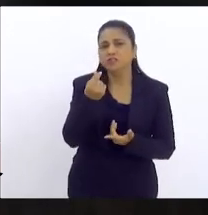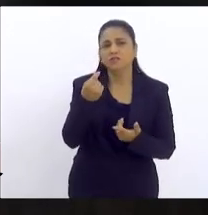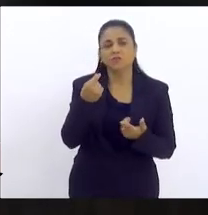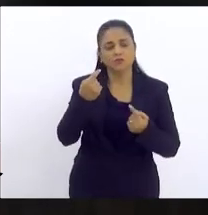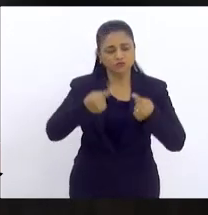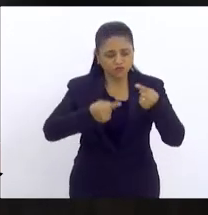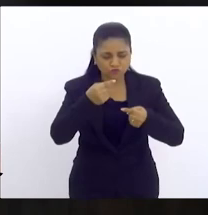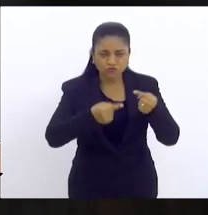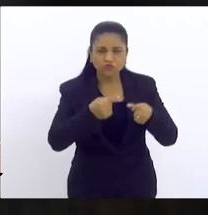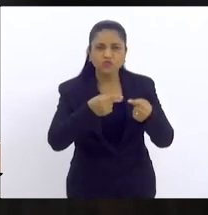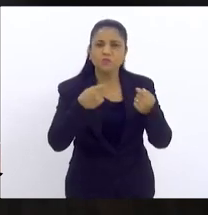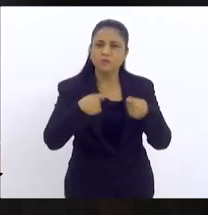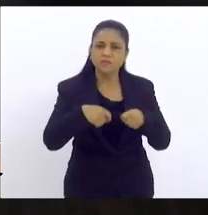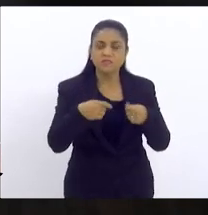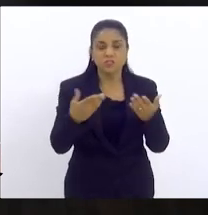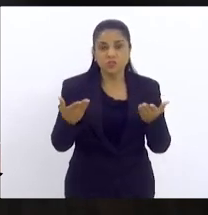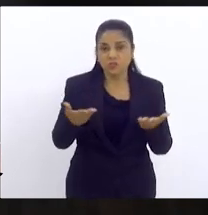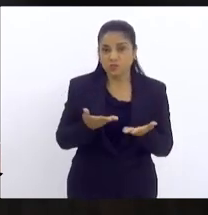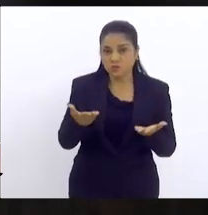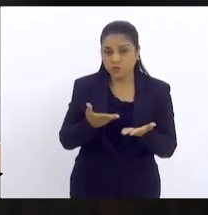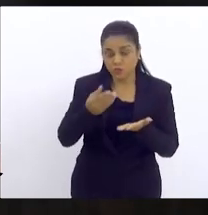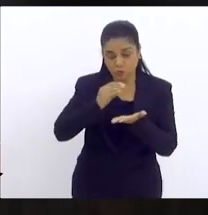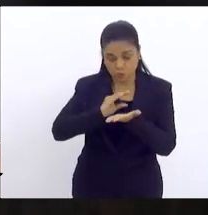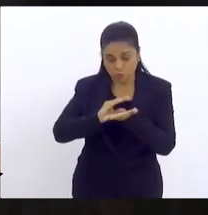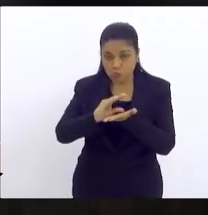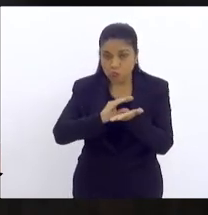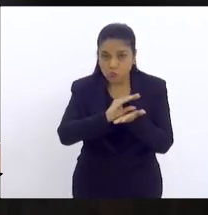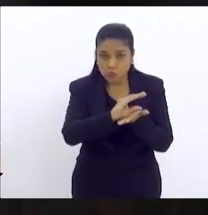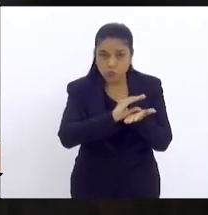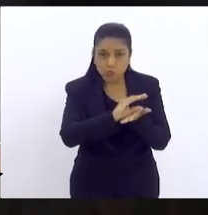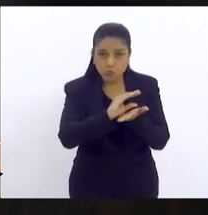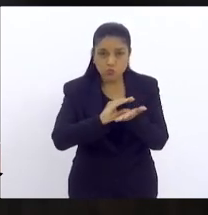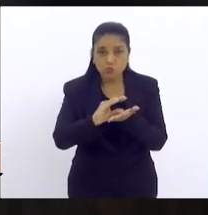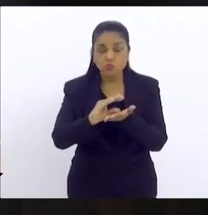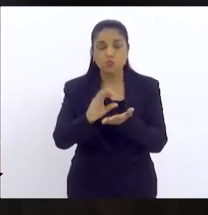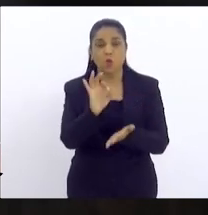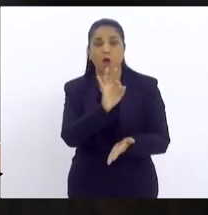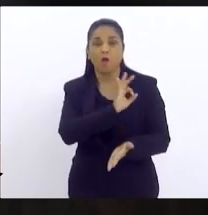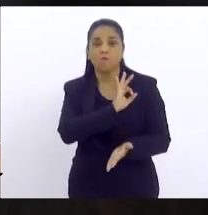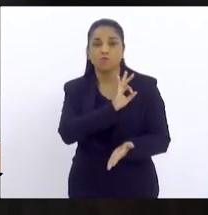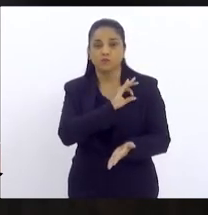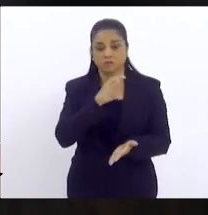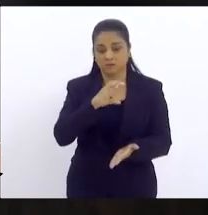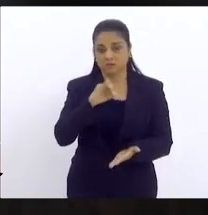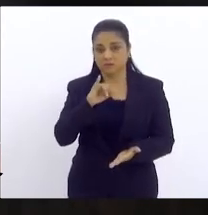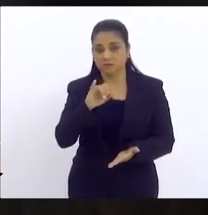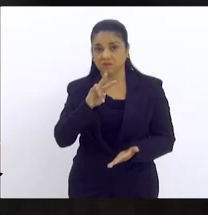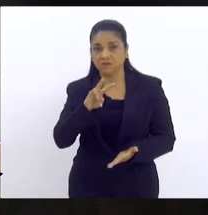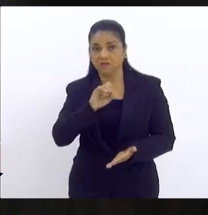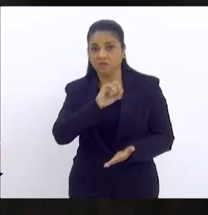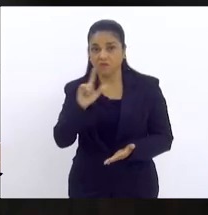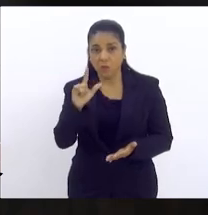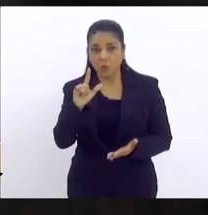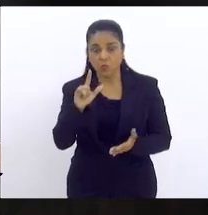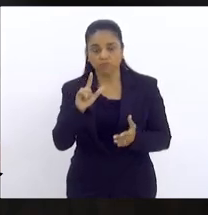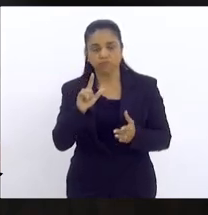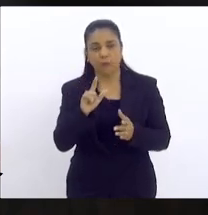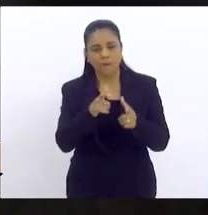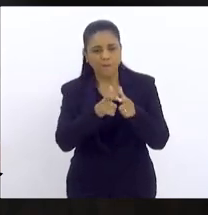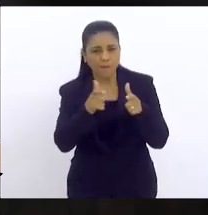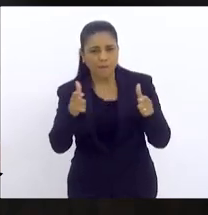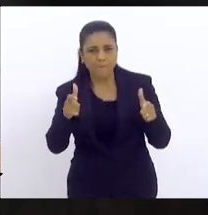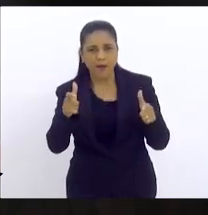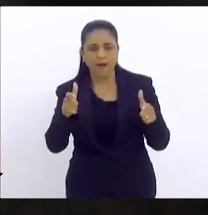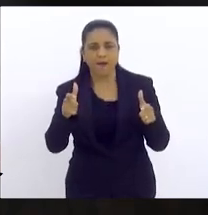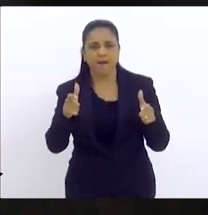se hoje nós tivemos tivéssemos recursos a polícia civil estaria com o efetivo maior a polícia